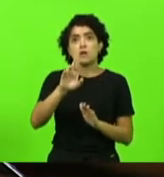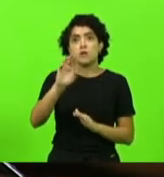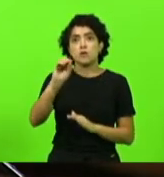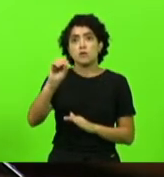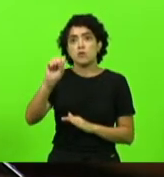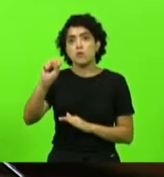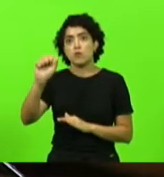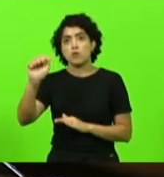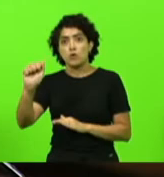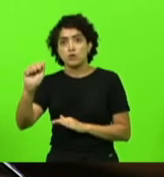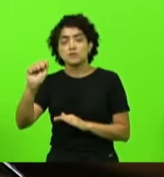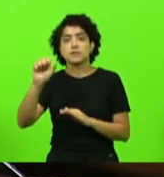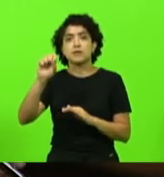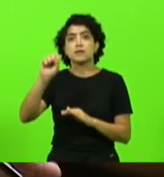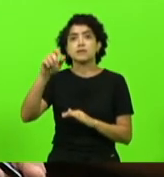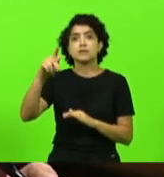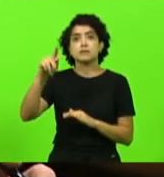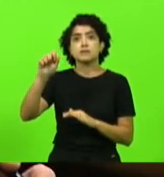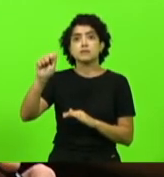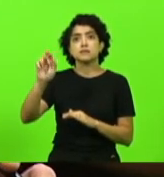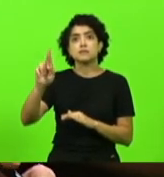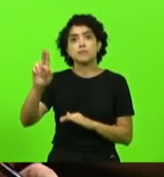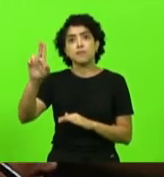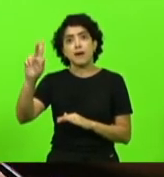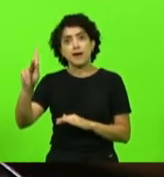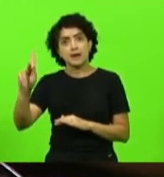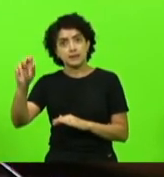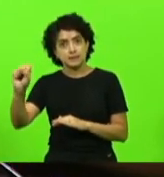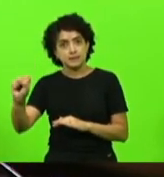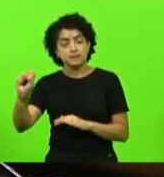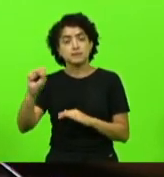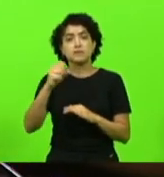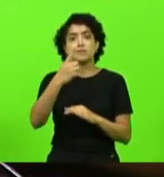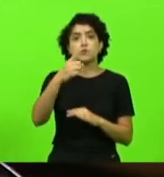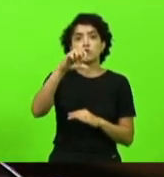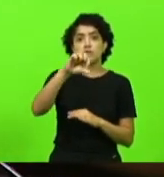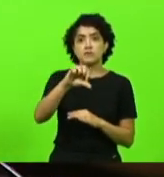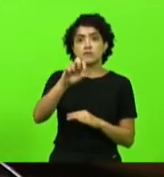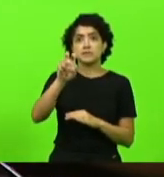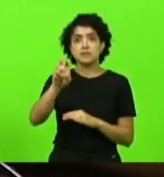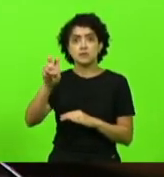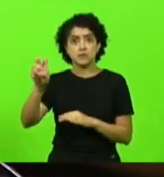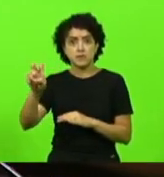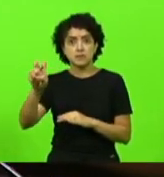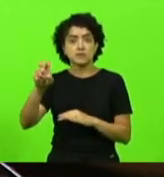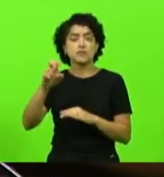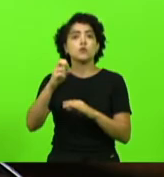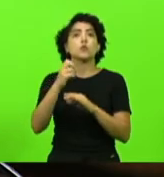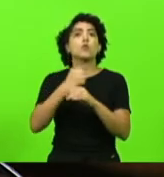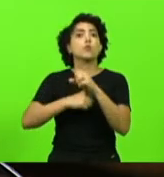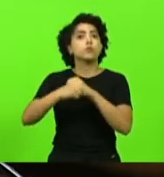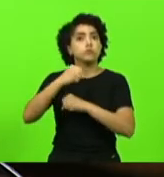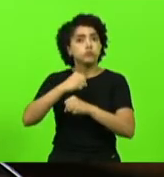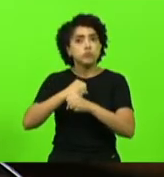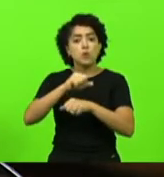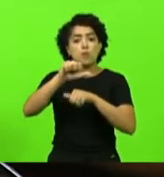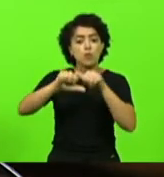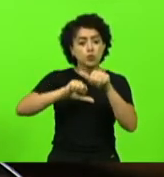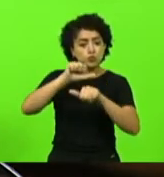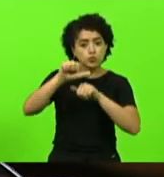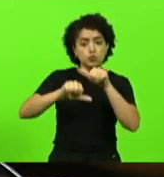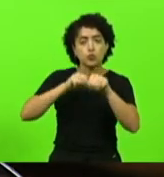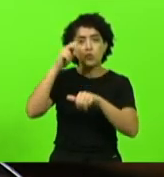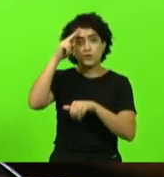em 1955, que mudou a história dos direitos civis americanos ao